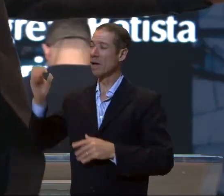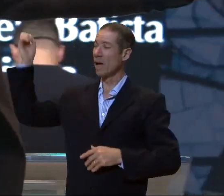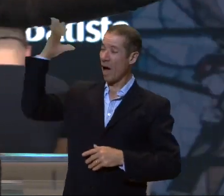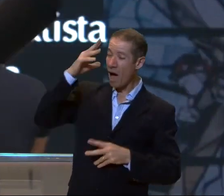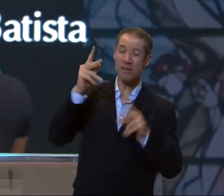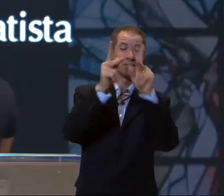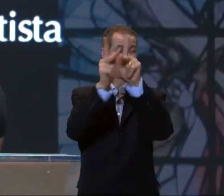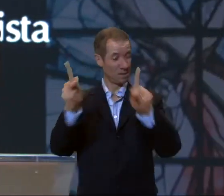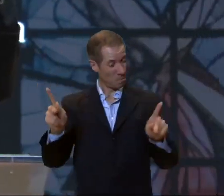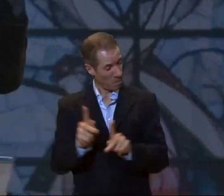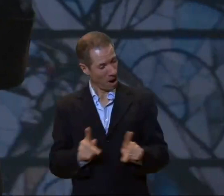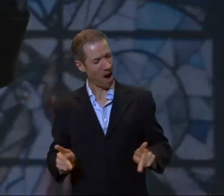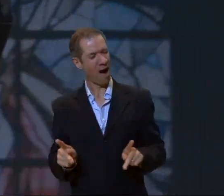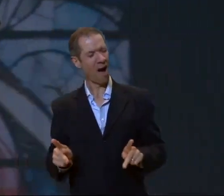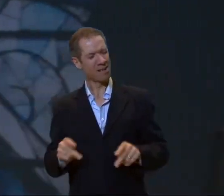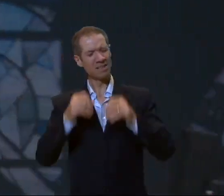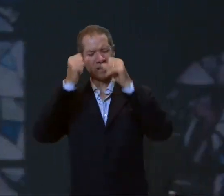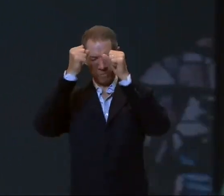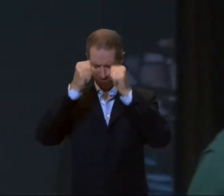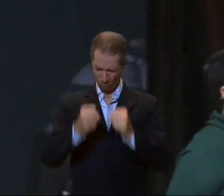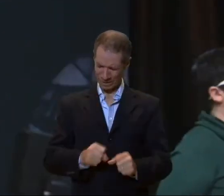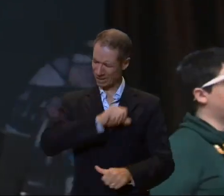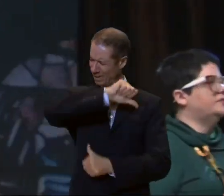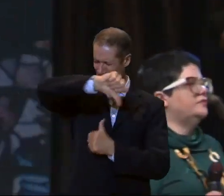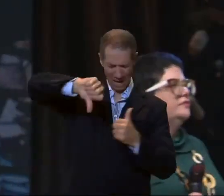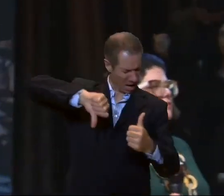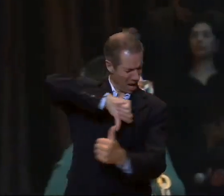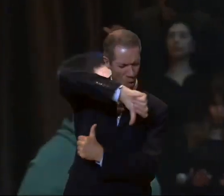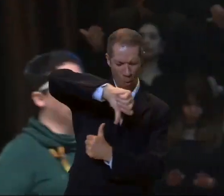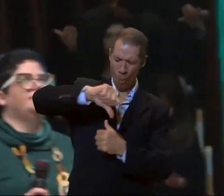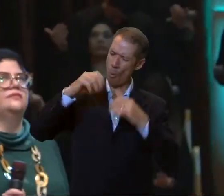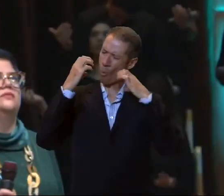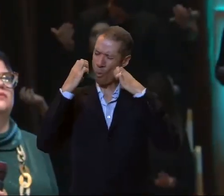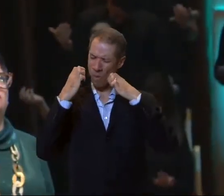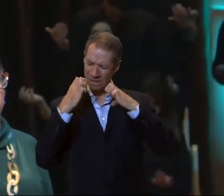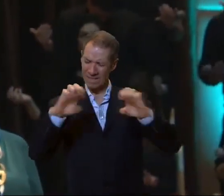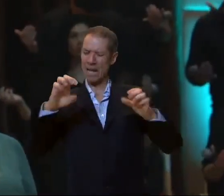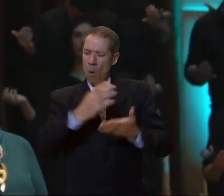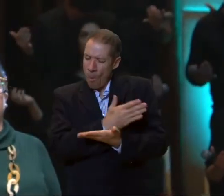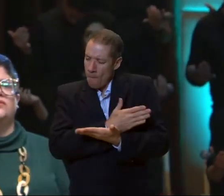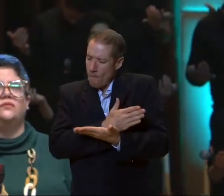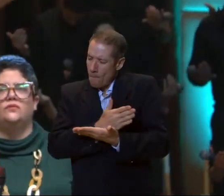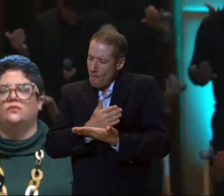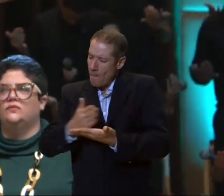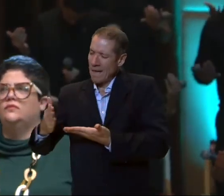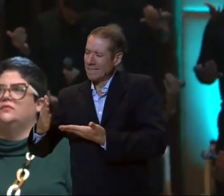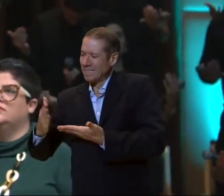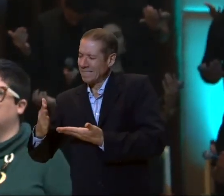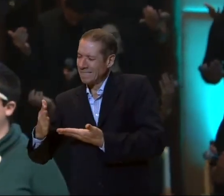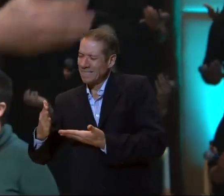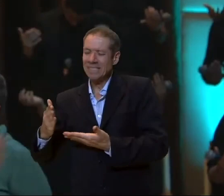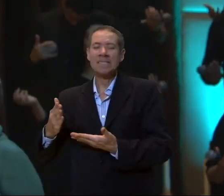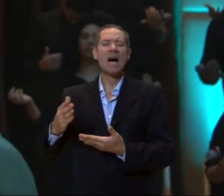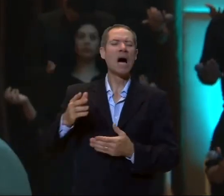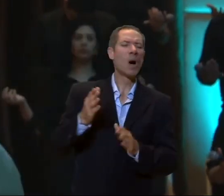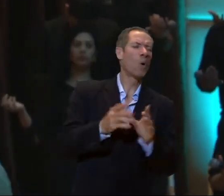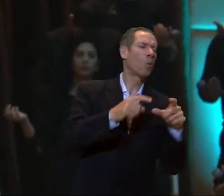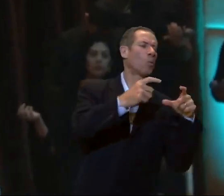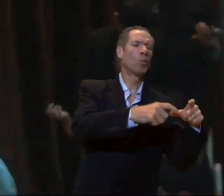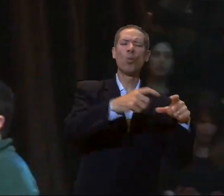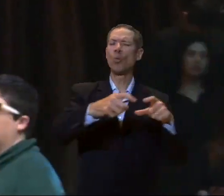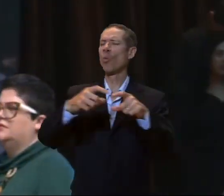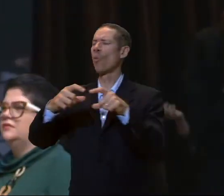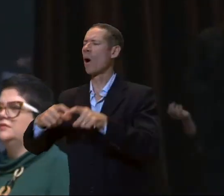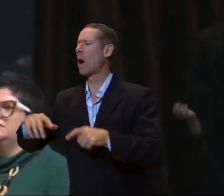graça e paz. E que esse poder transformador do Evangelho comece a operar em volta da onde eles estão,